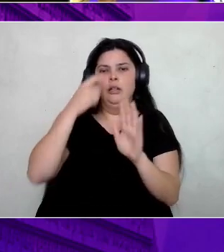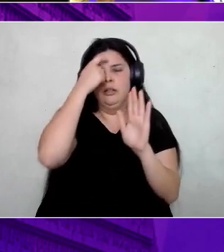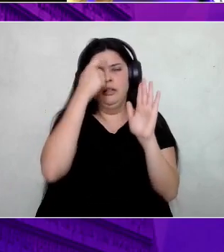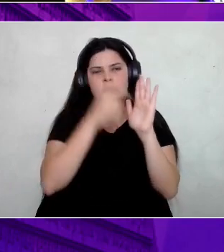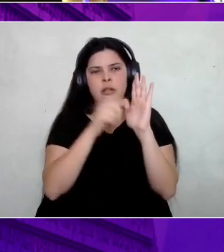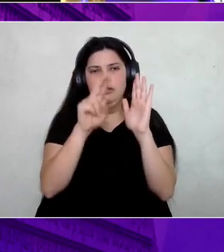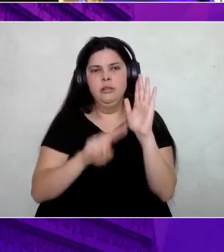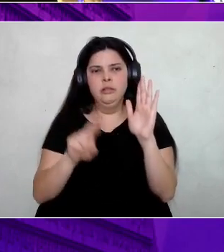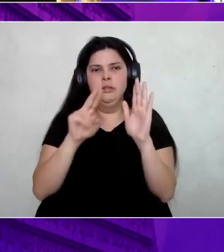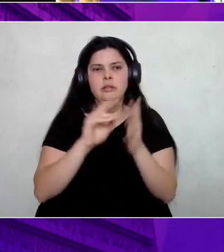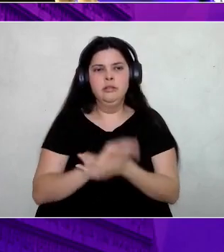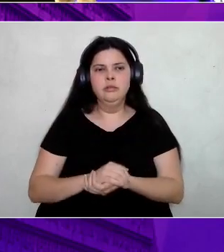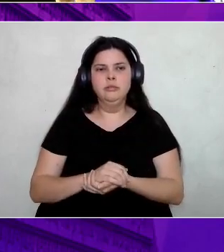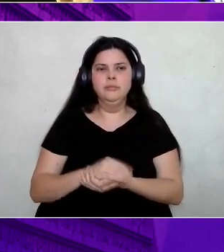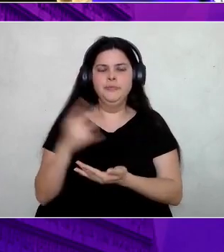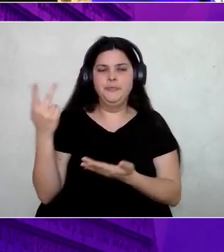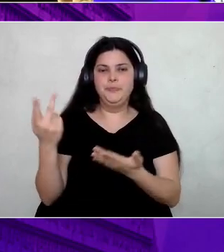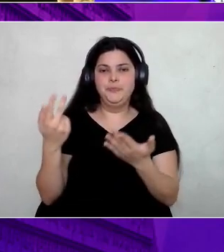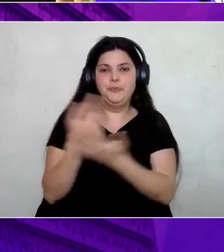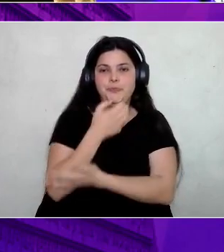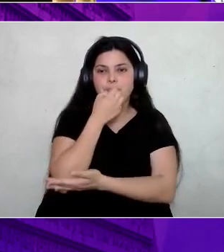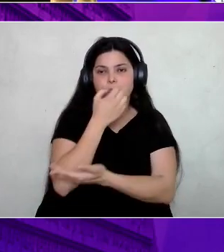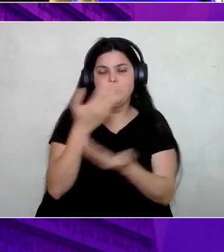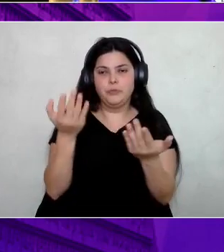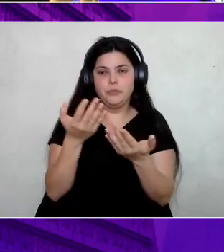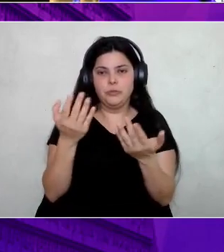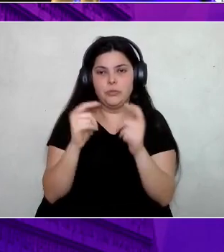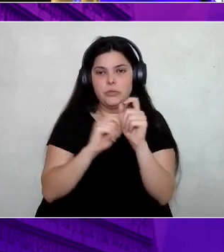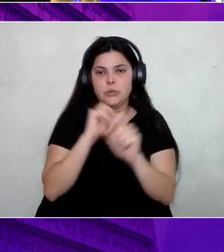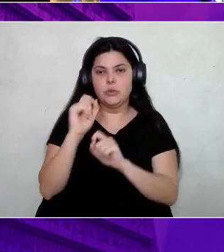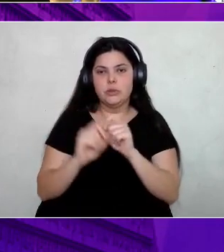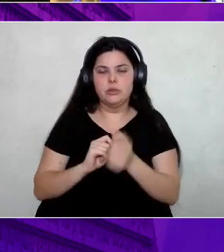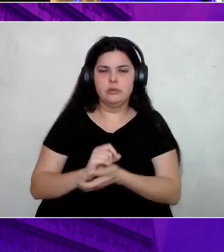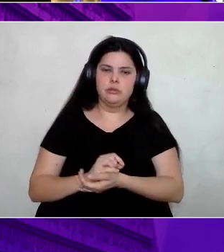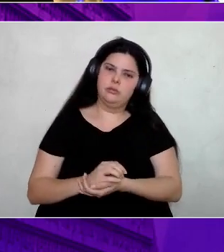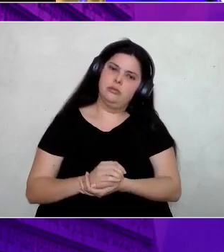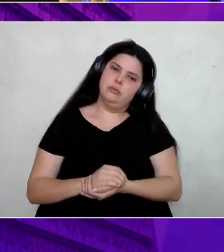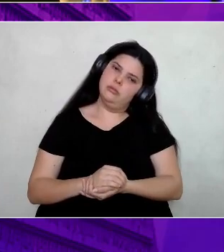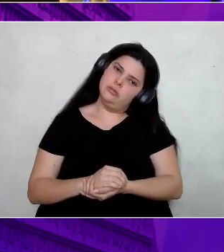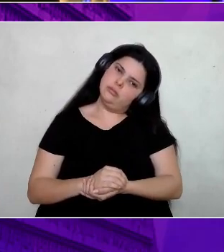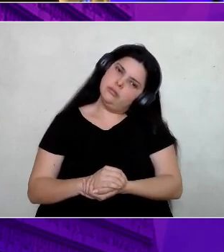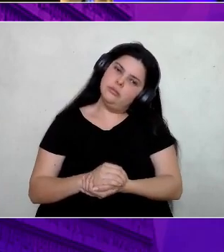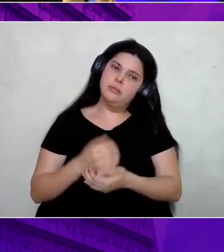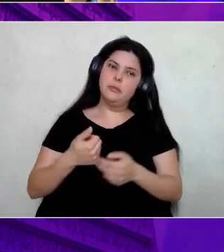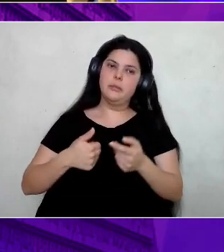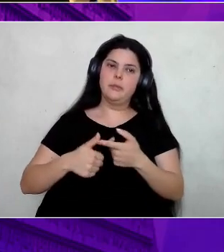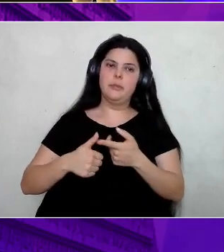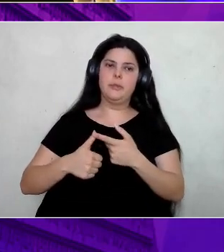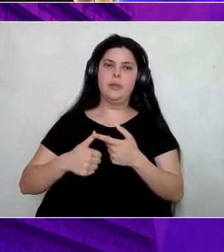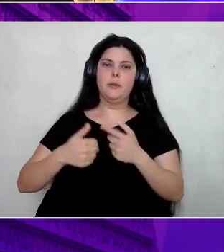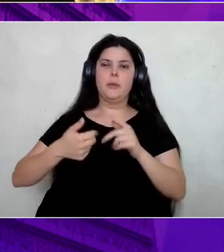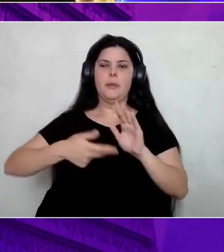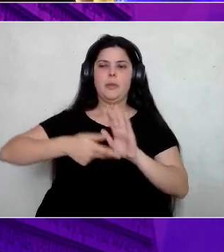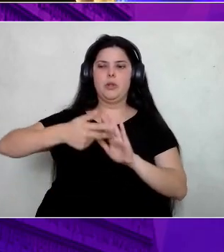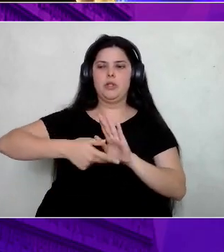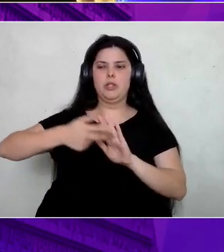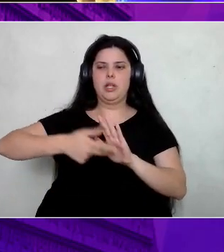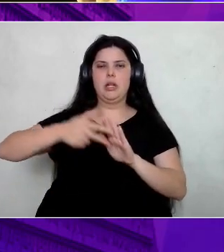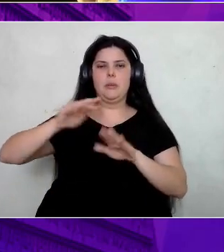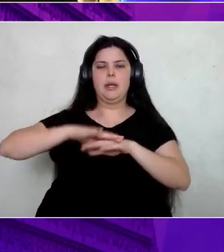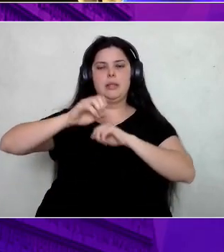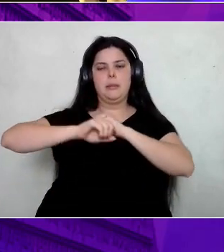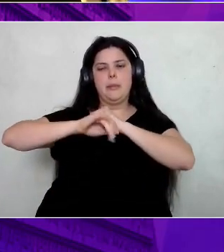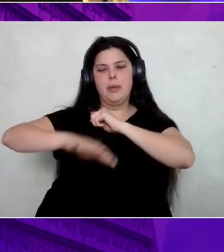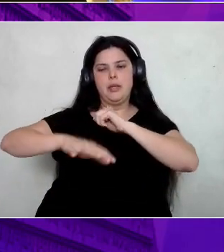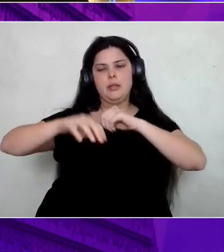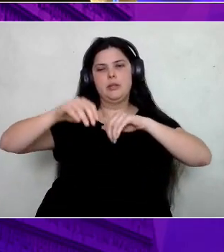esse case que a gente conta hoje, que eu conto hoje para vocês, foi o primeiro projeto que acabou recebendo mais mídia, mais repercussão, e